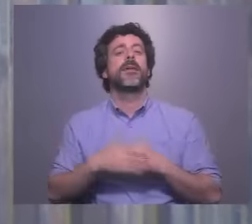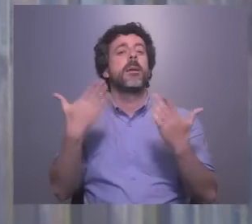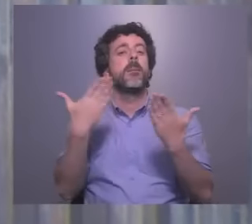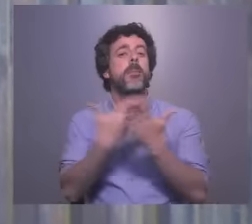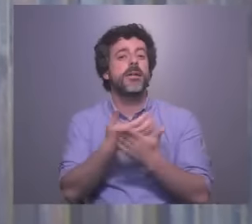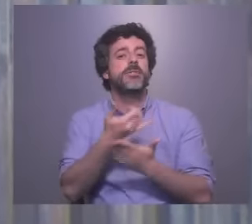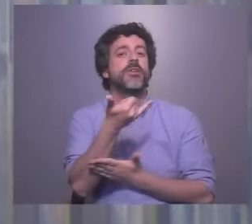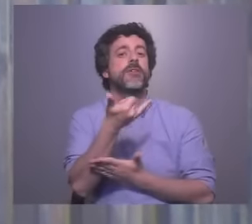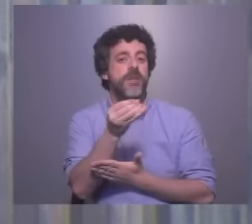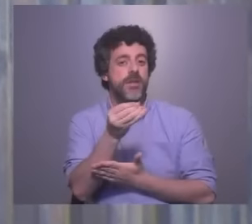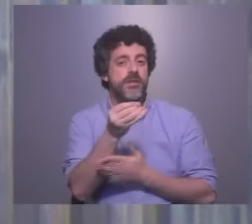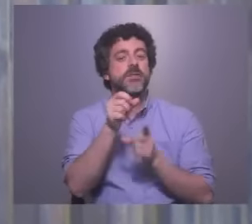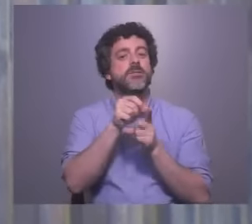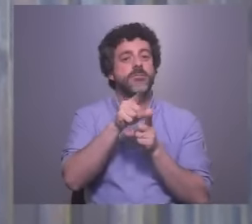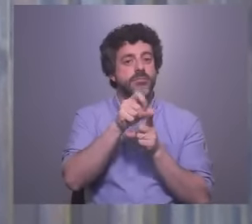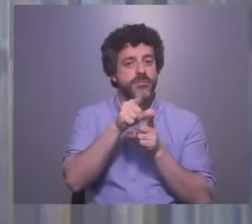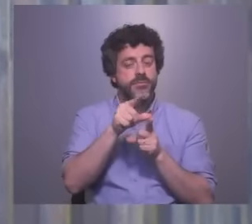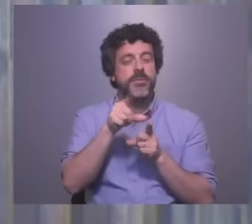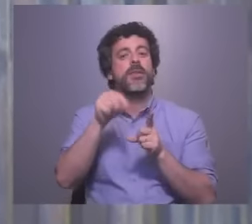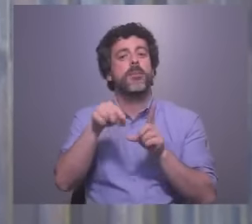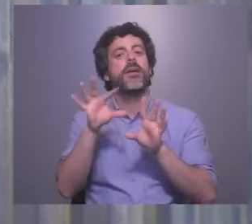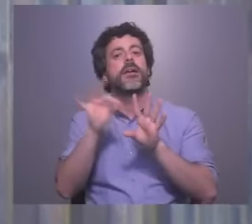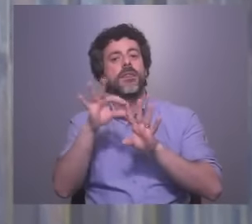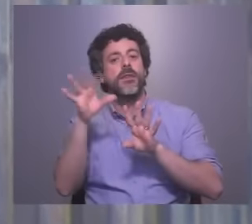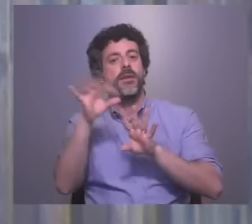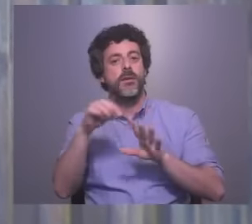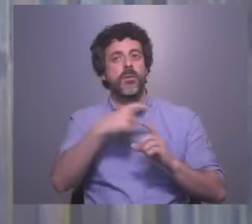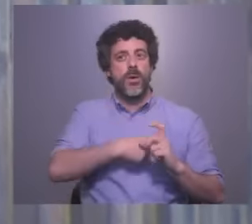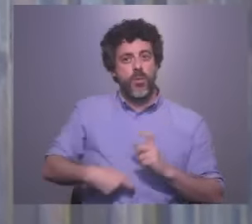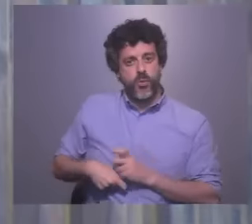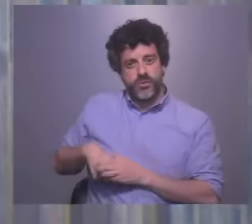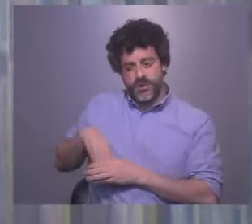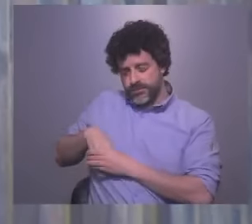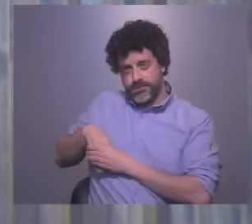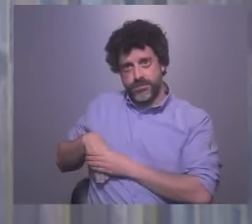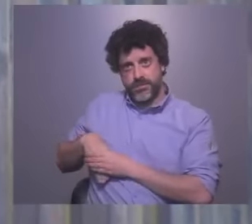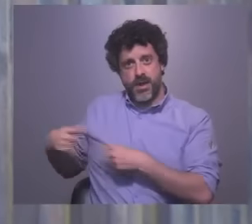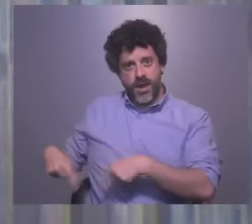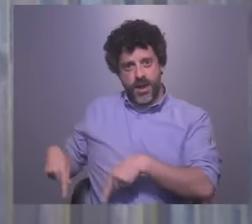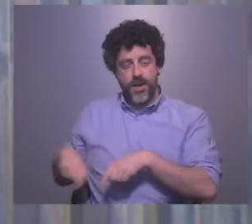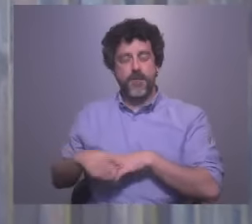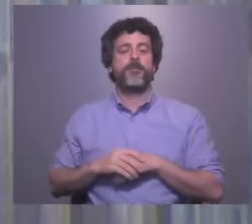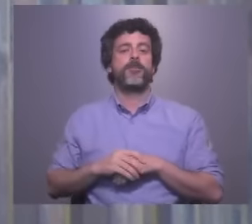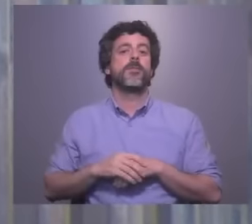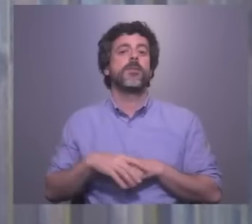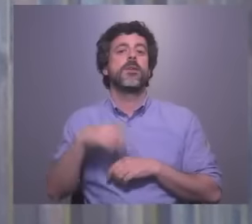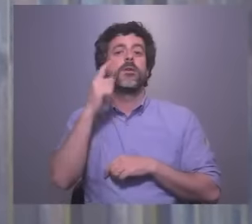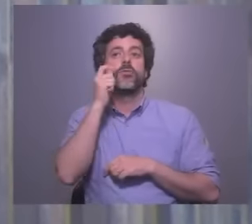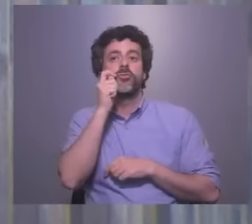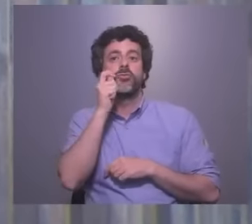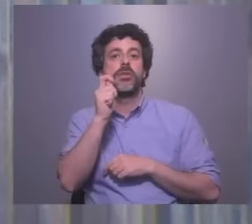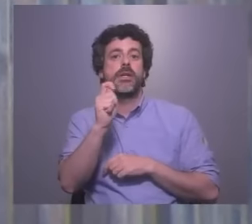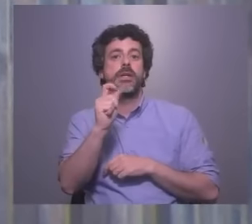o homem de Deus, pão feito com os primeiros frutos da colheita.